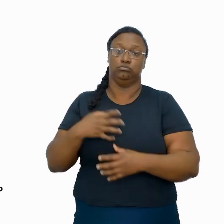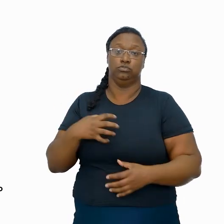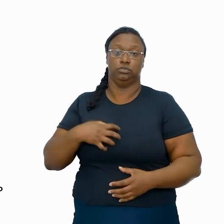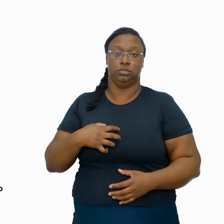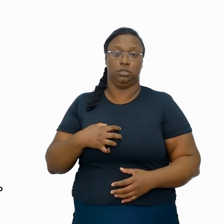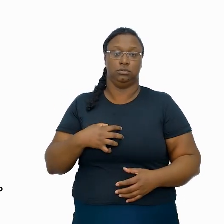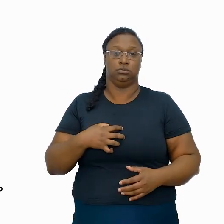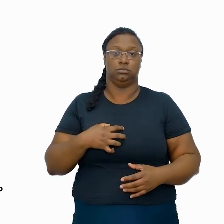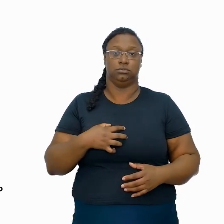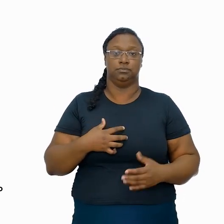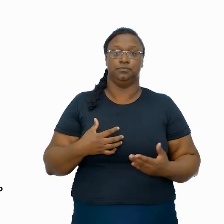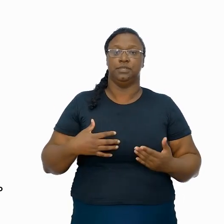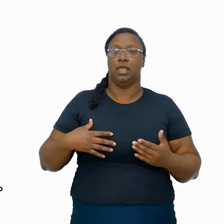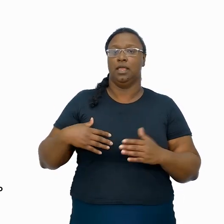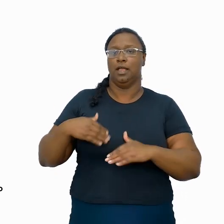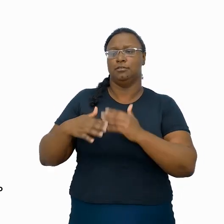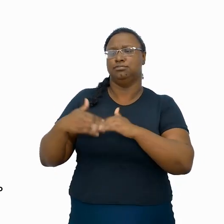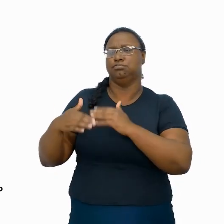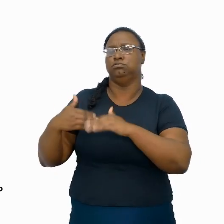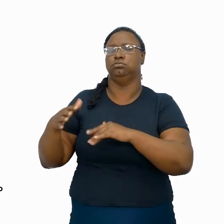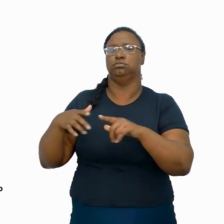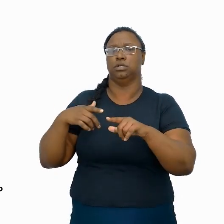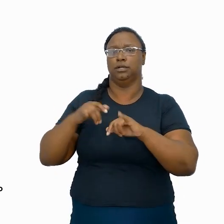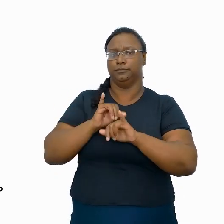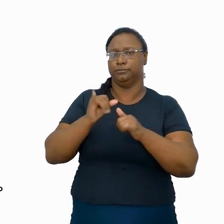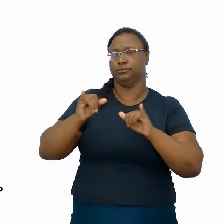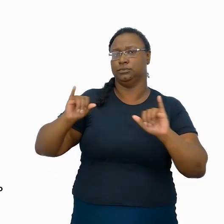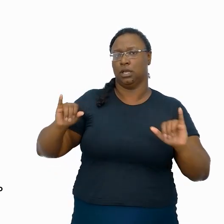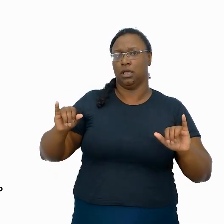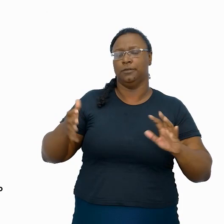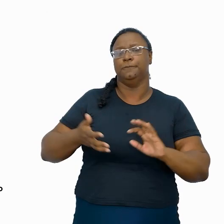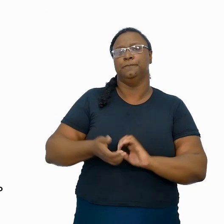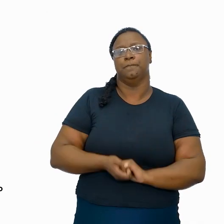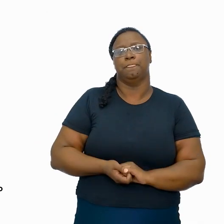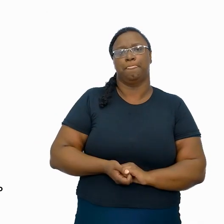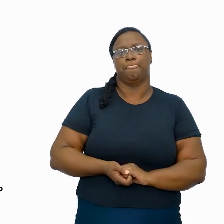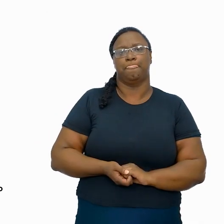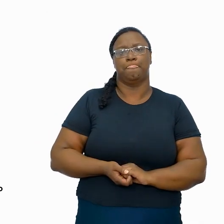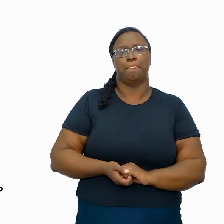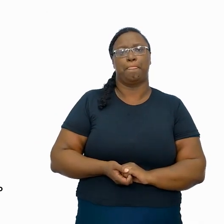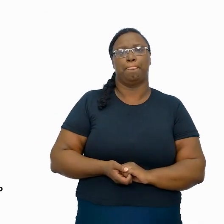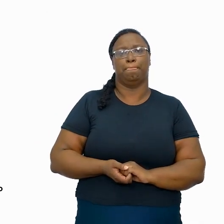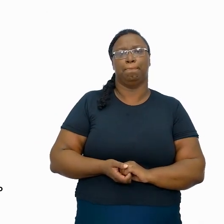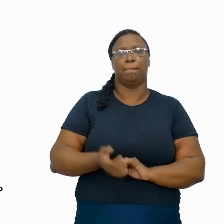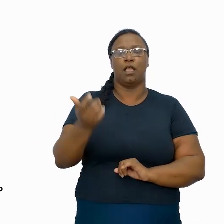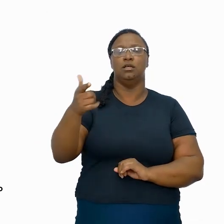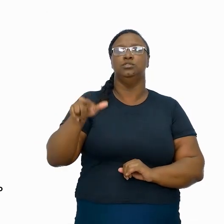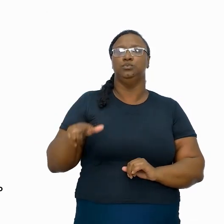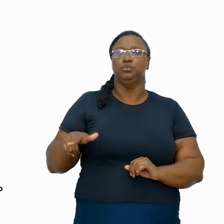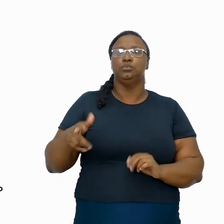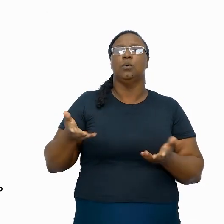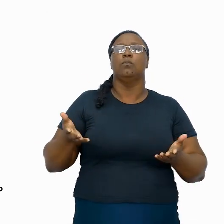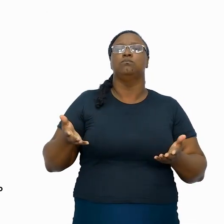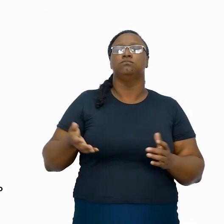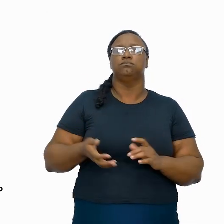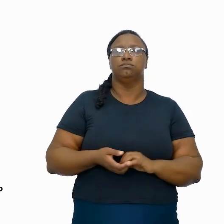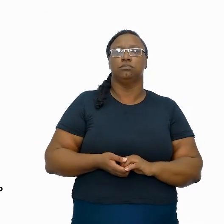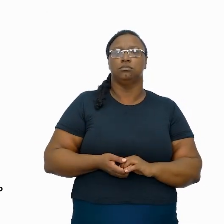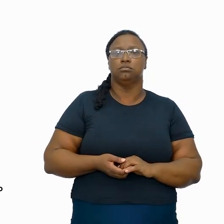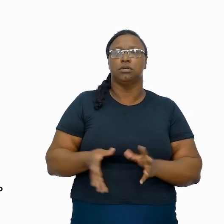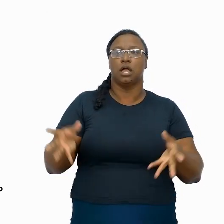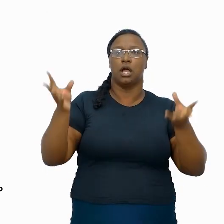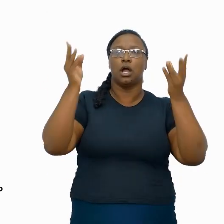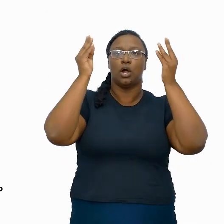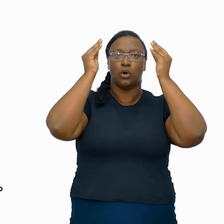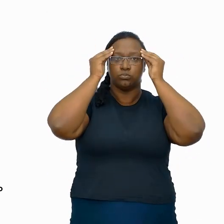esse processo de produção de energia elétrica, ele retoma, né, os conceitos